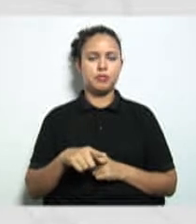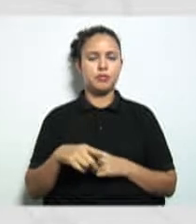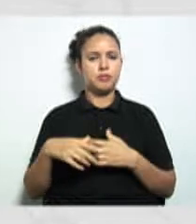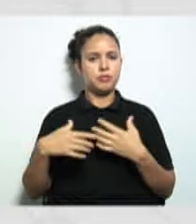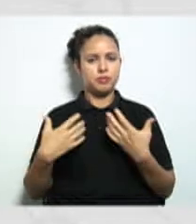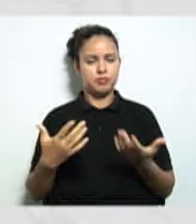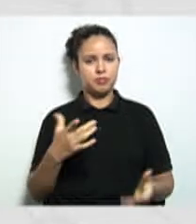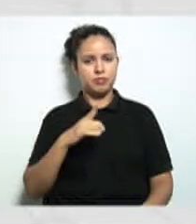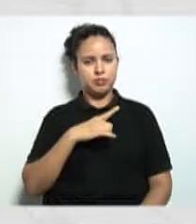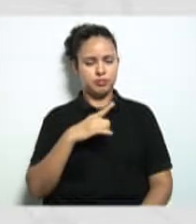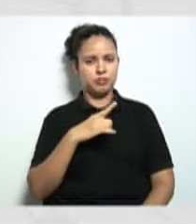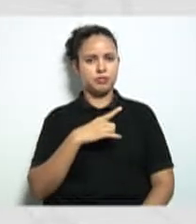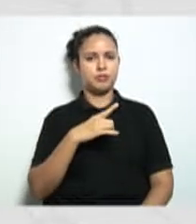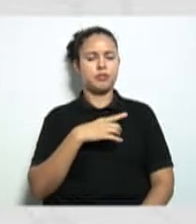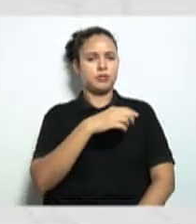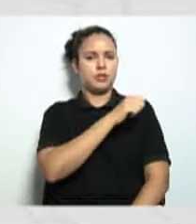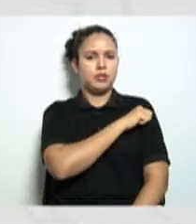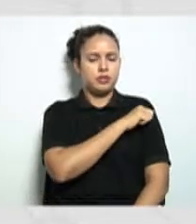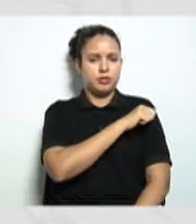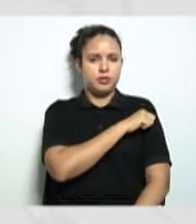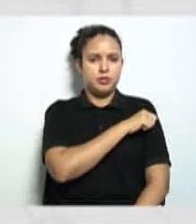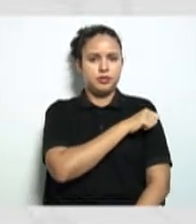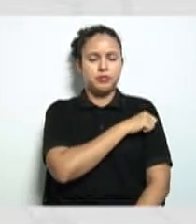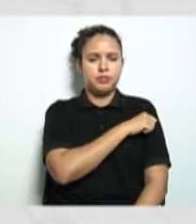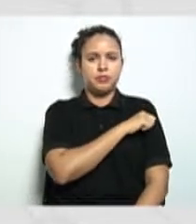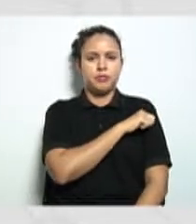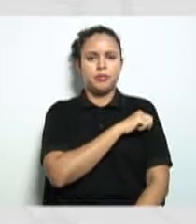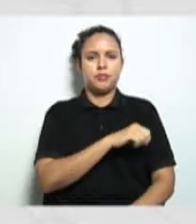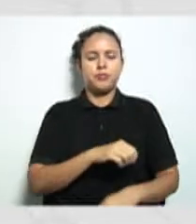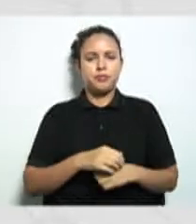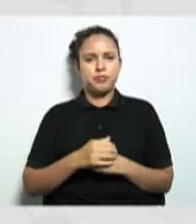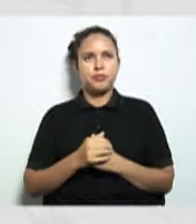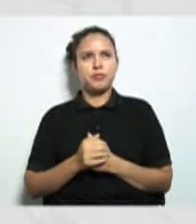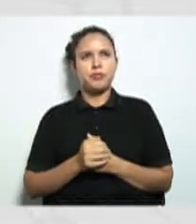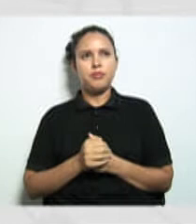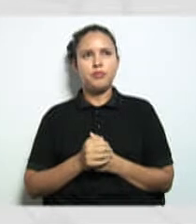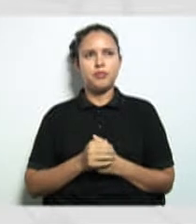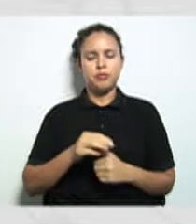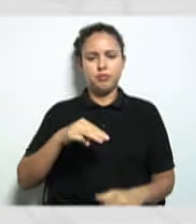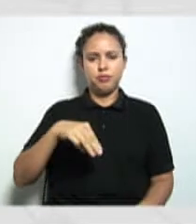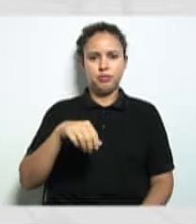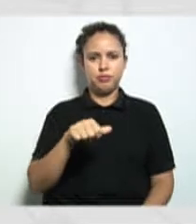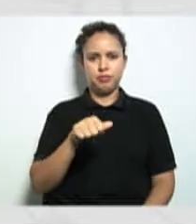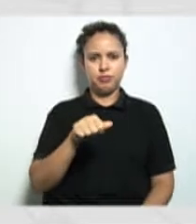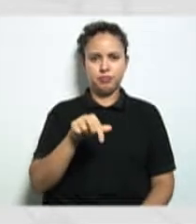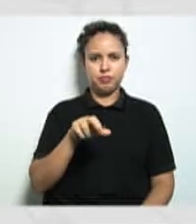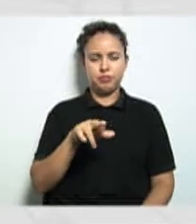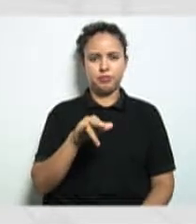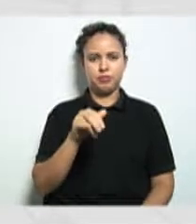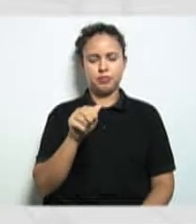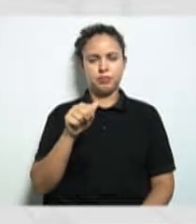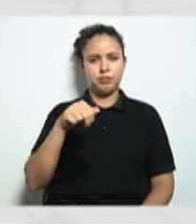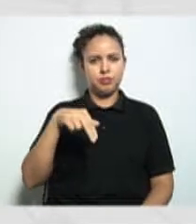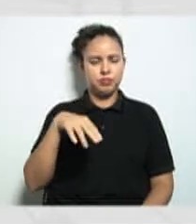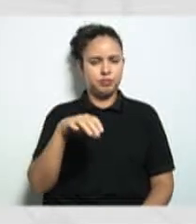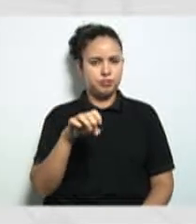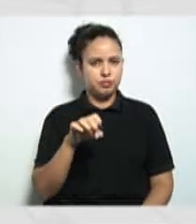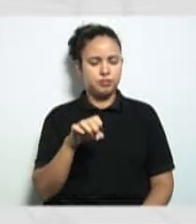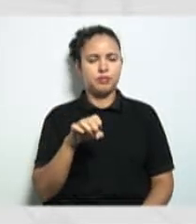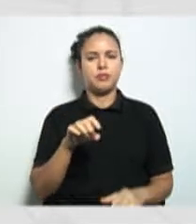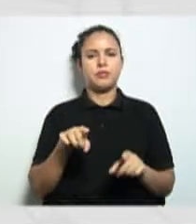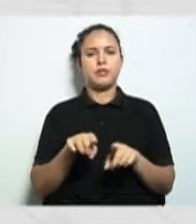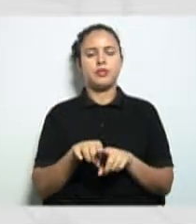alguma participação? Temos a aluna Mariane, a aluna Fabiana, lá da escola